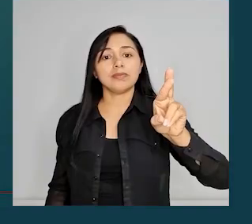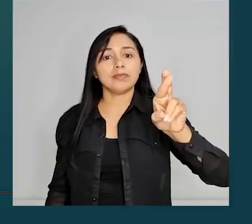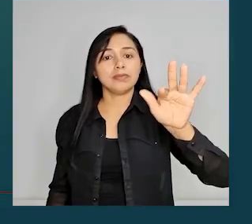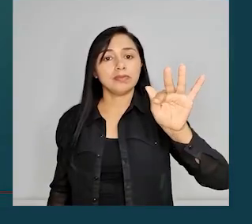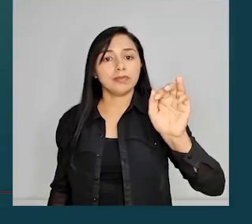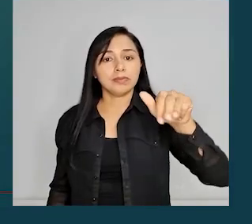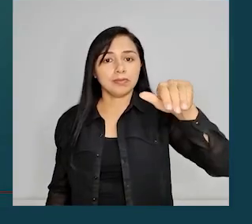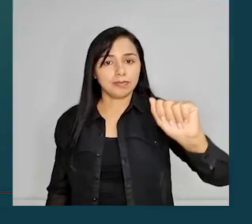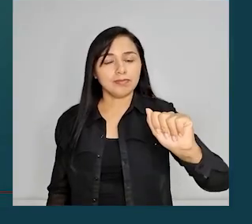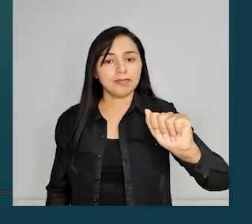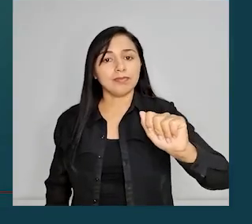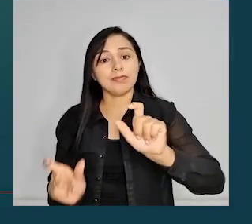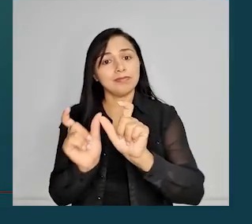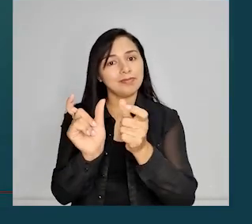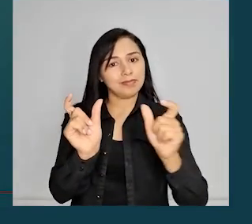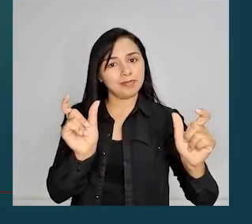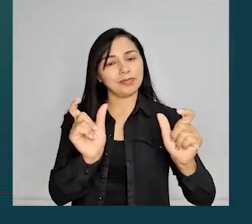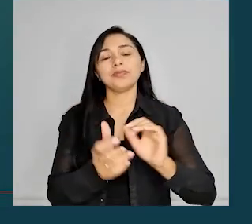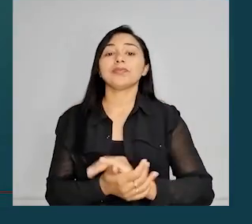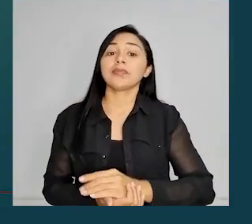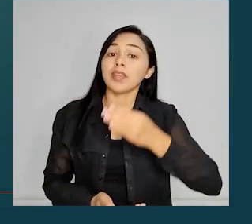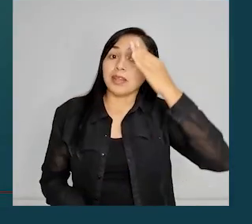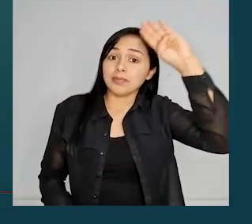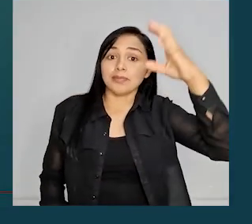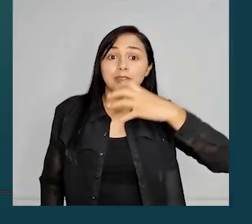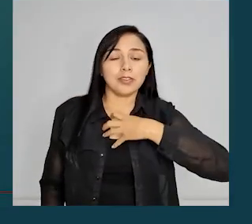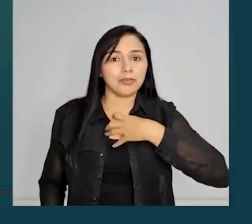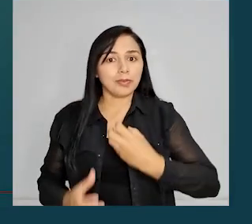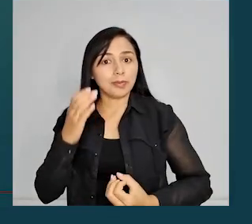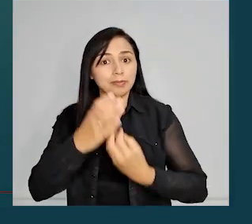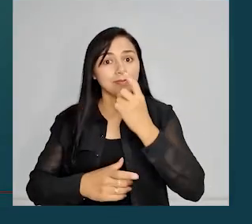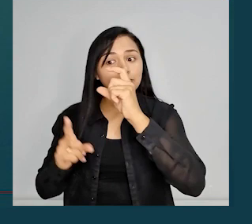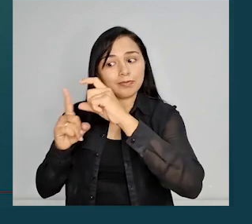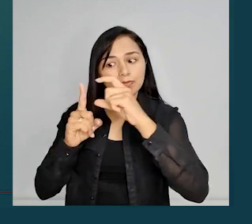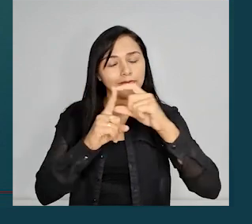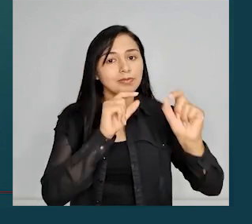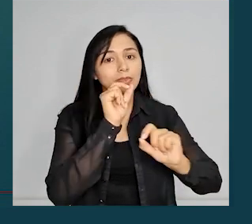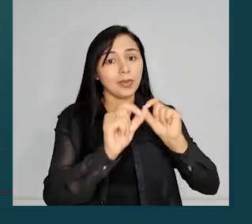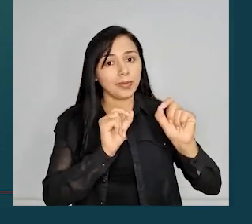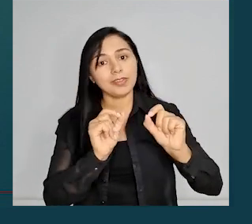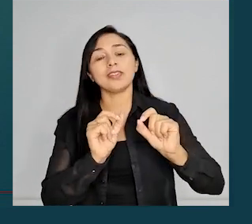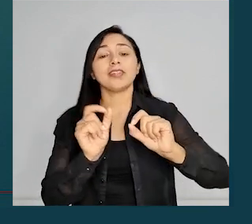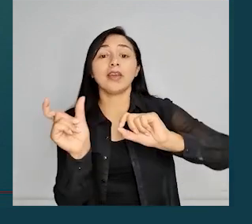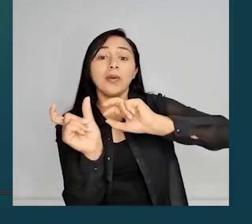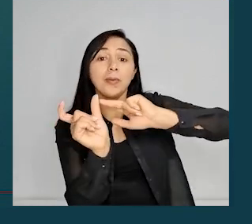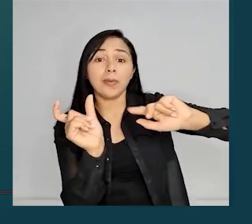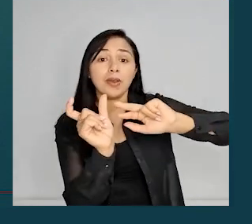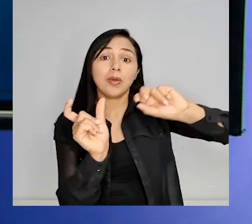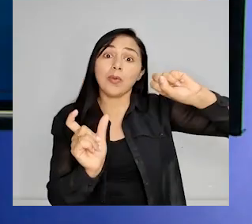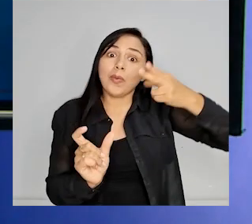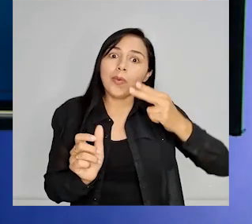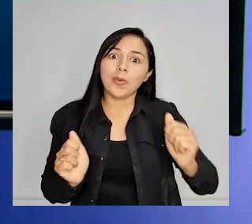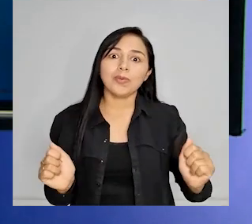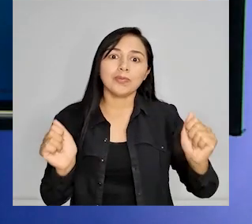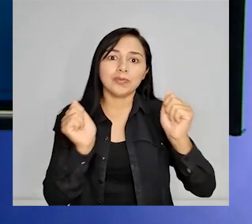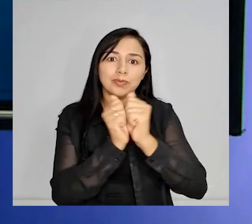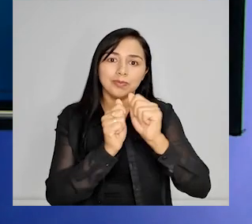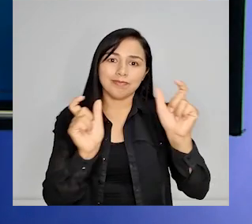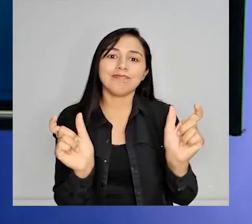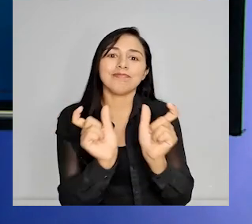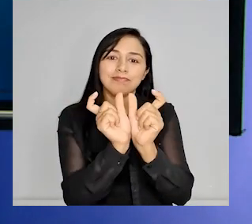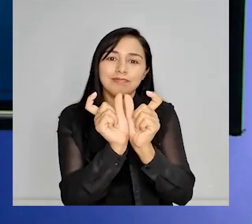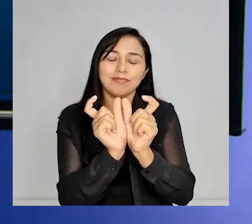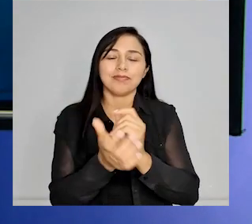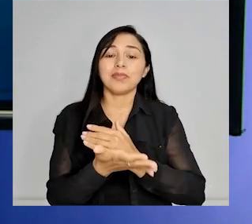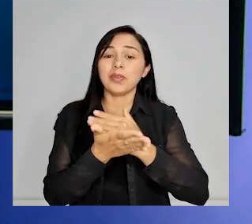Os principais processos de formação são por derivação e composição. Vamos